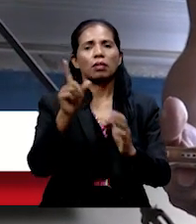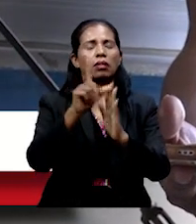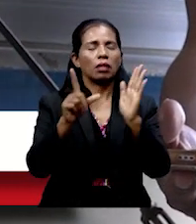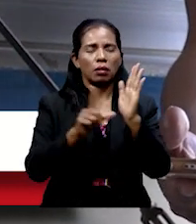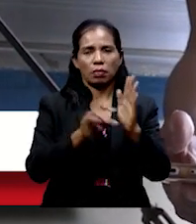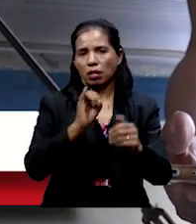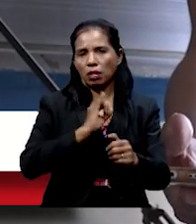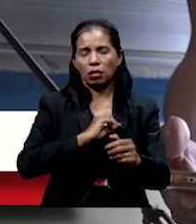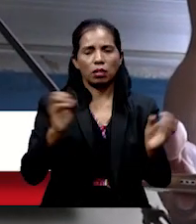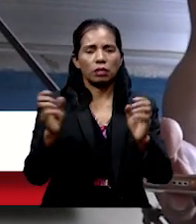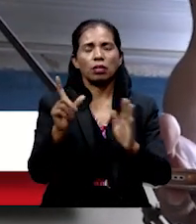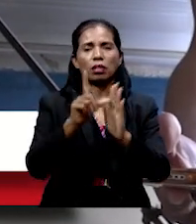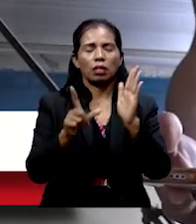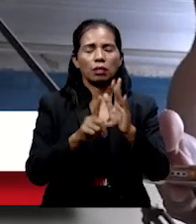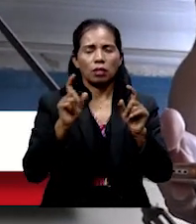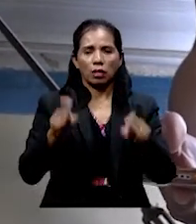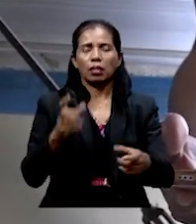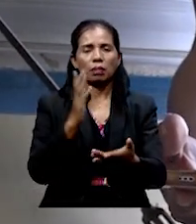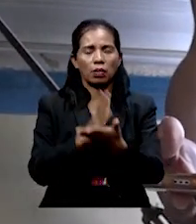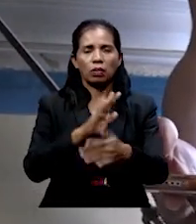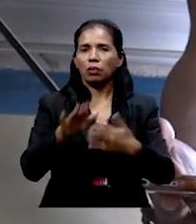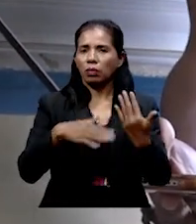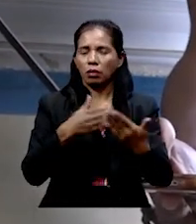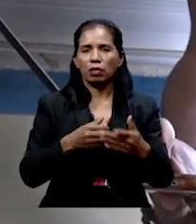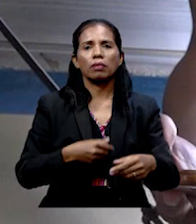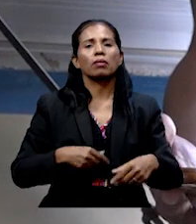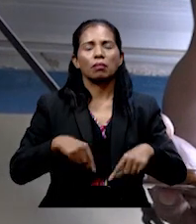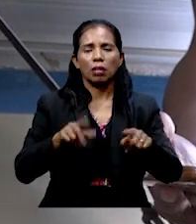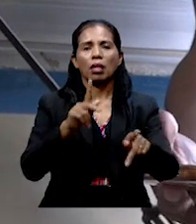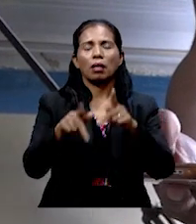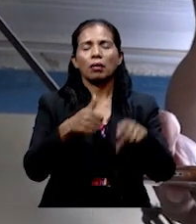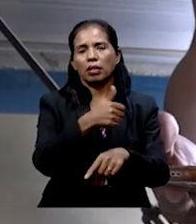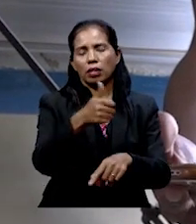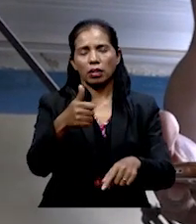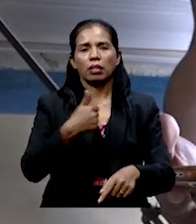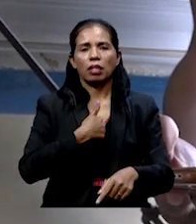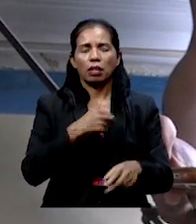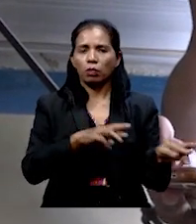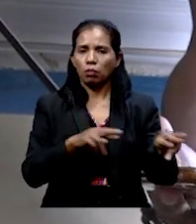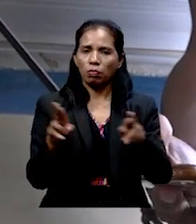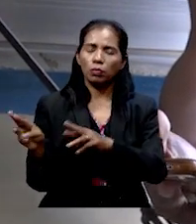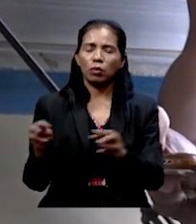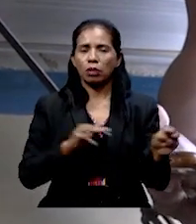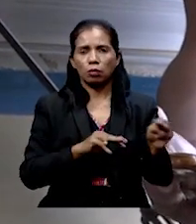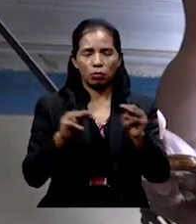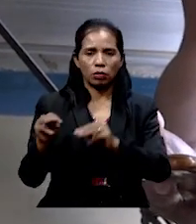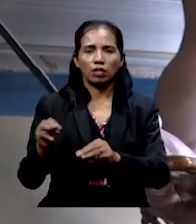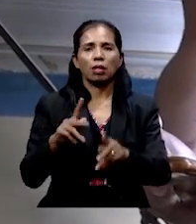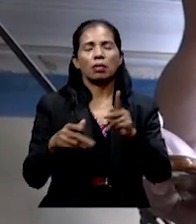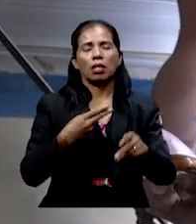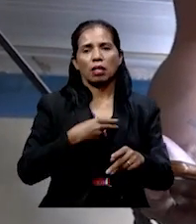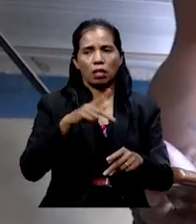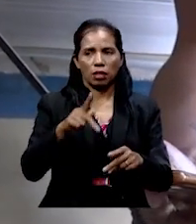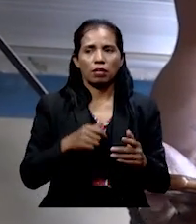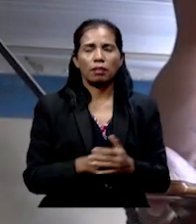os lei nebe makaten ke bandu botototu. Mabe fila faliba ema i didak nini ana tu muda nini ha haluk rasi. É muito importante.